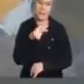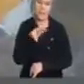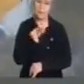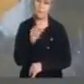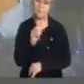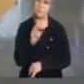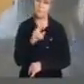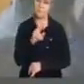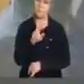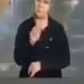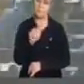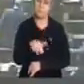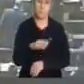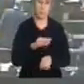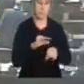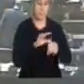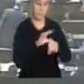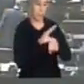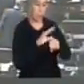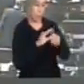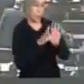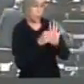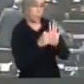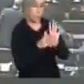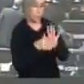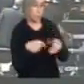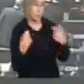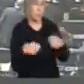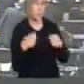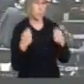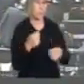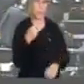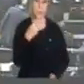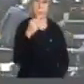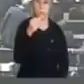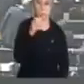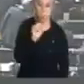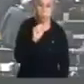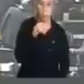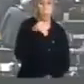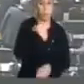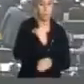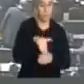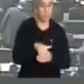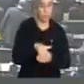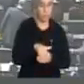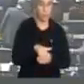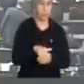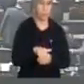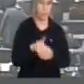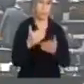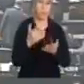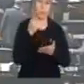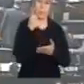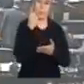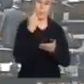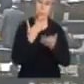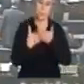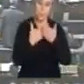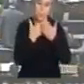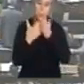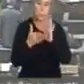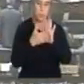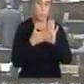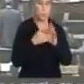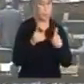de emenda à Constituição, Carlos. Portanto, são necessários 308 votos numa votação nominal. Os deputados estão analisando a proposta em